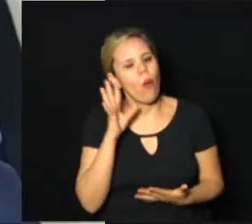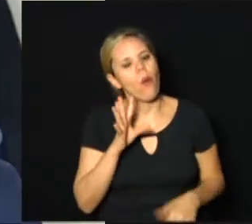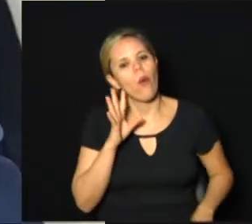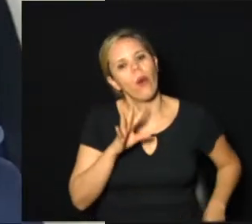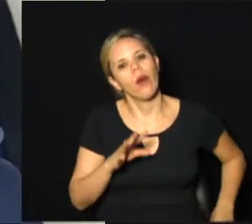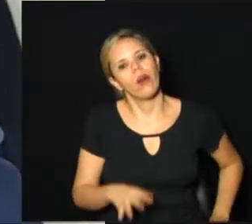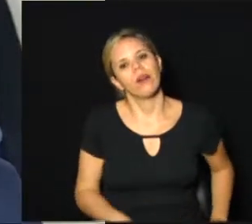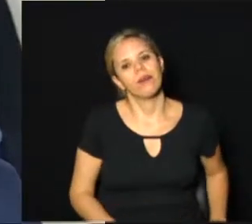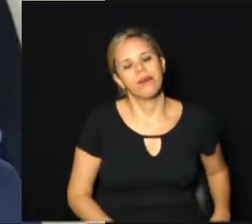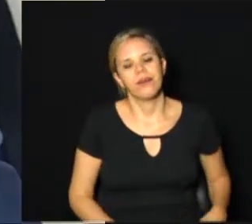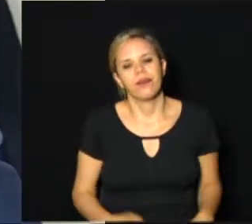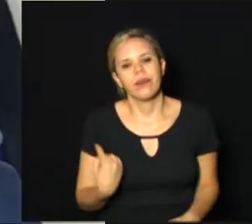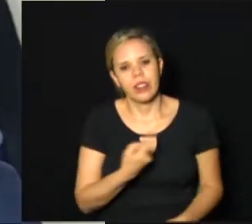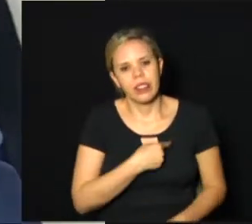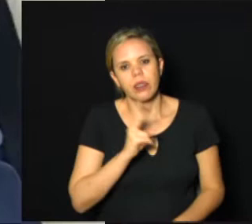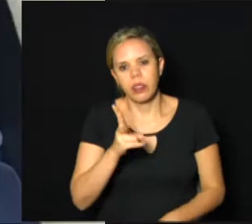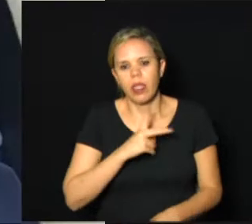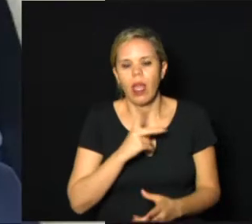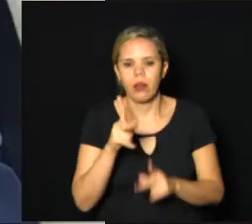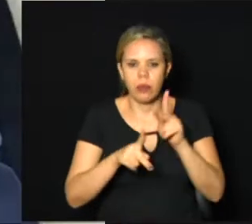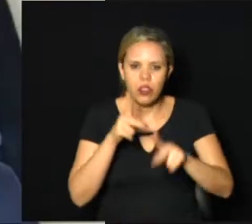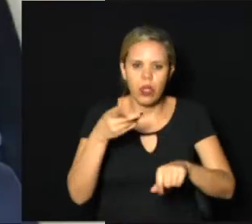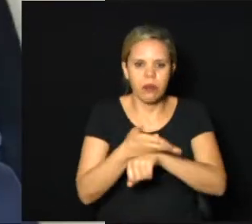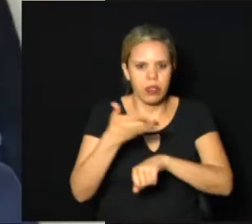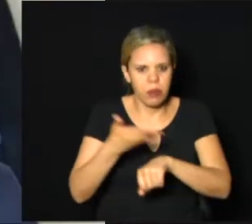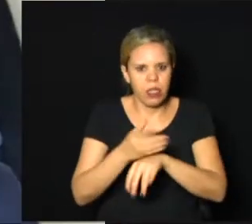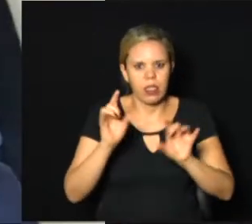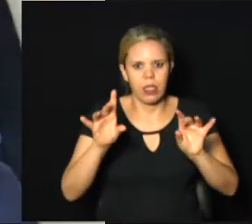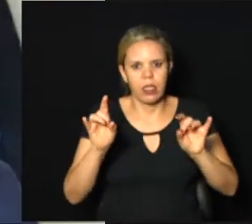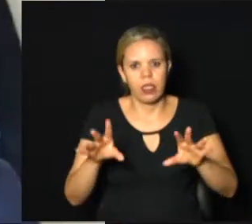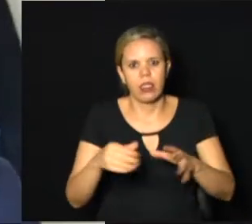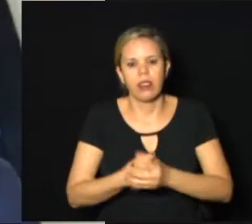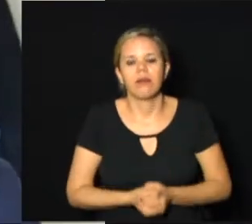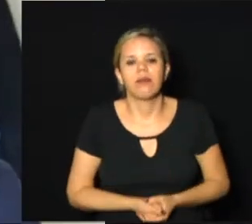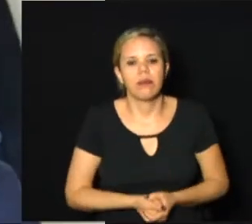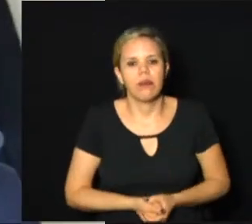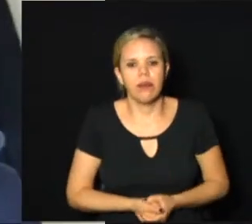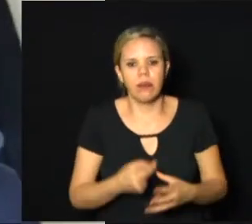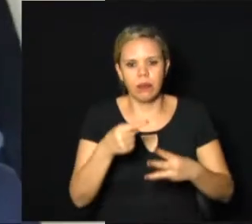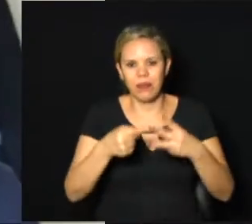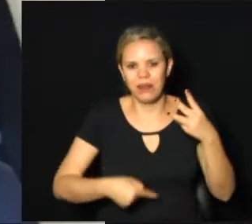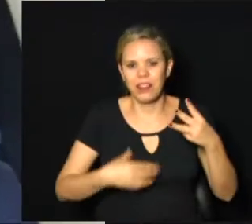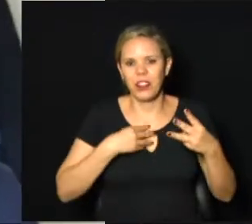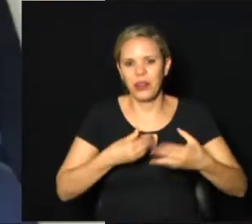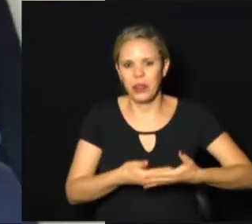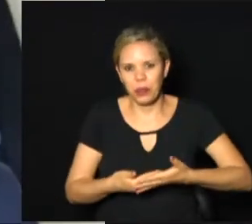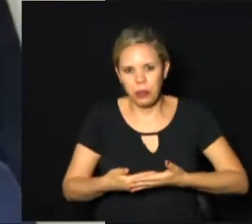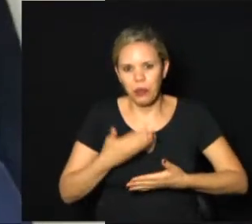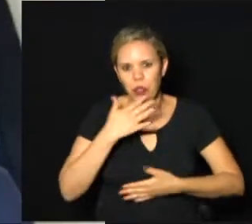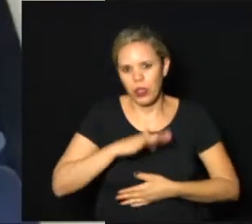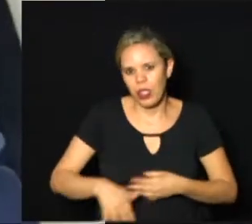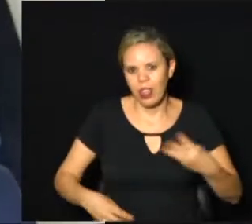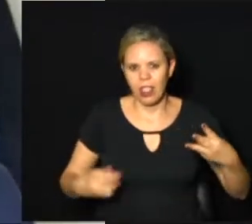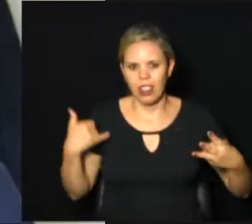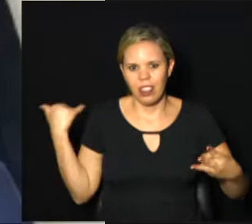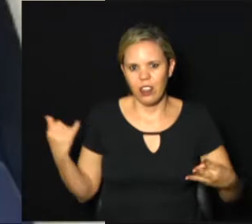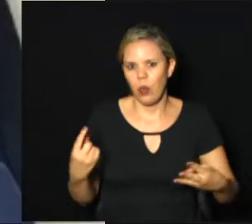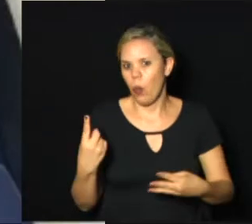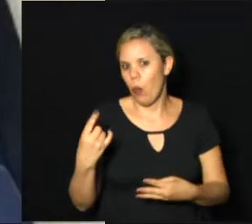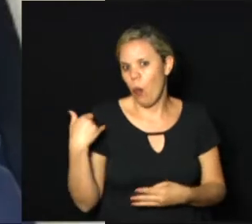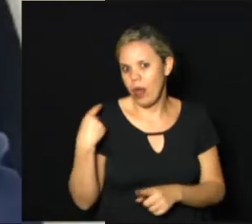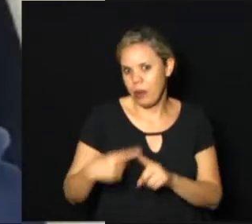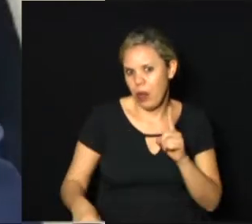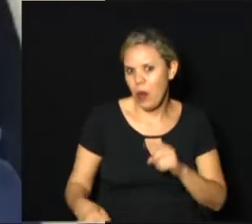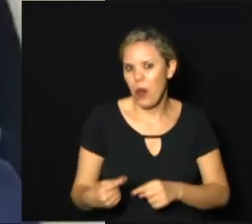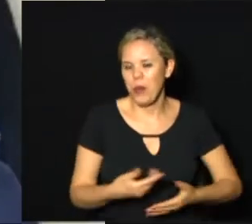interessante, né? A gente sempre tem aqui algumas participações especiais. Eu tenho 3 filhos bebês, né, pequenos, um de 3 anos, um de 1 ano e